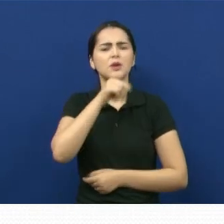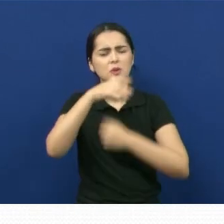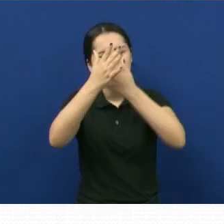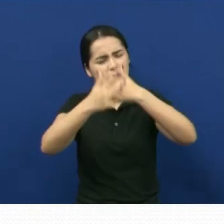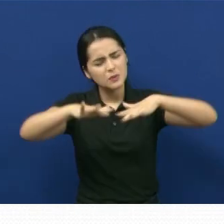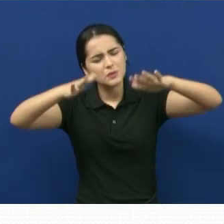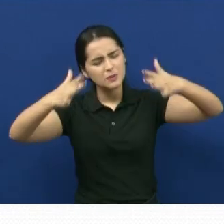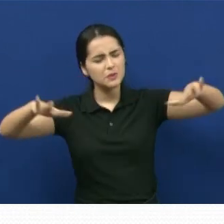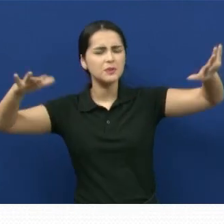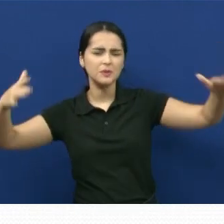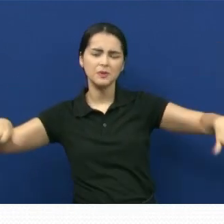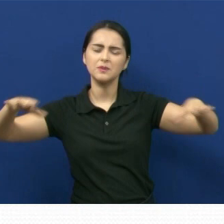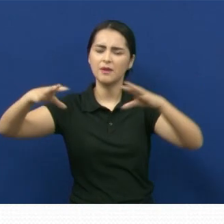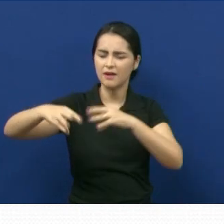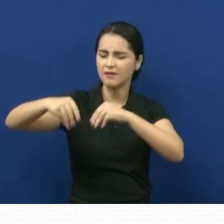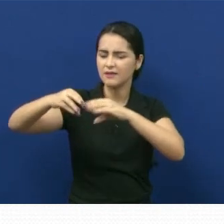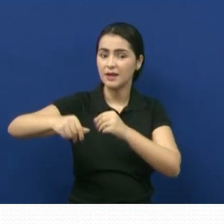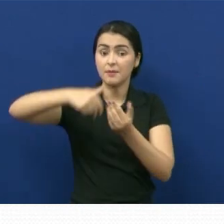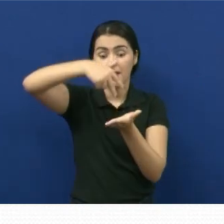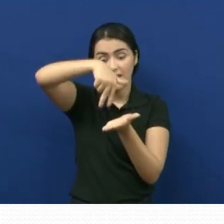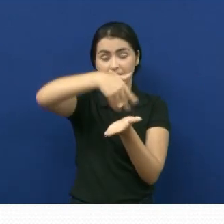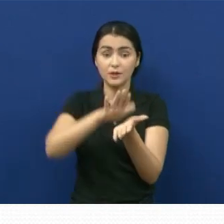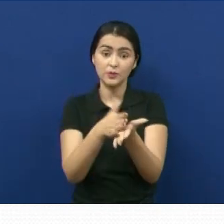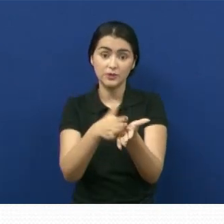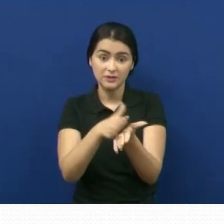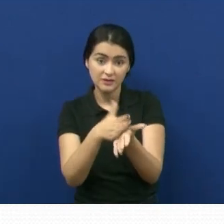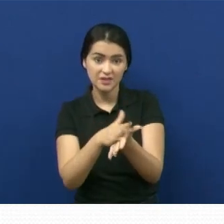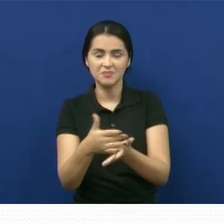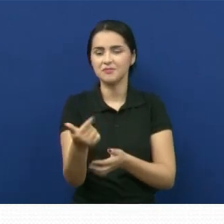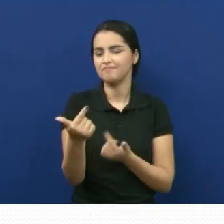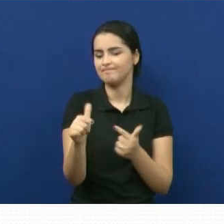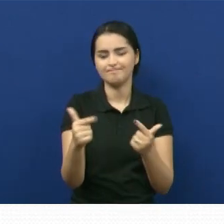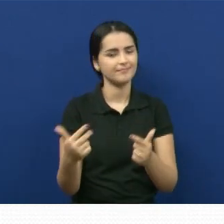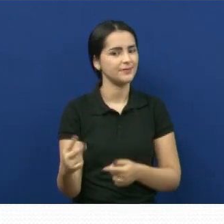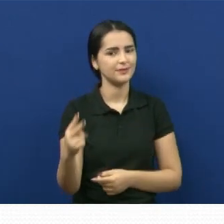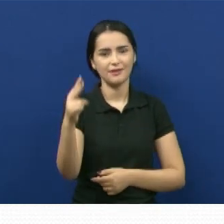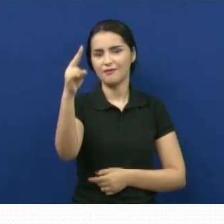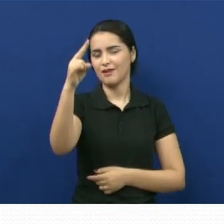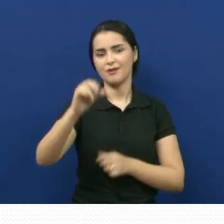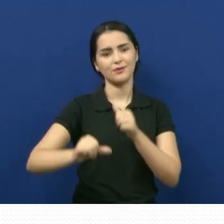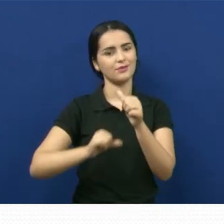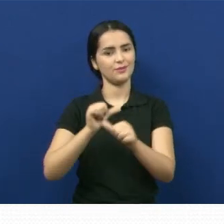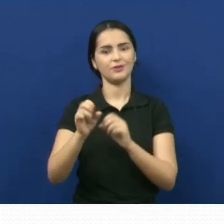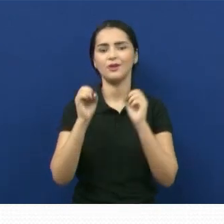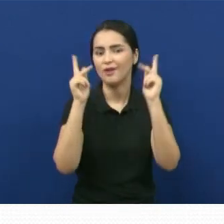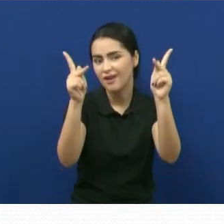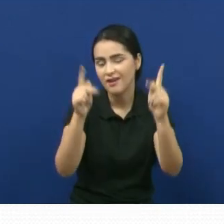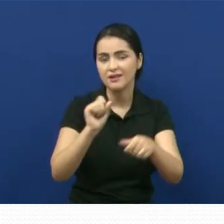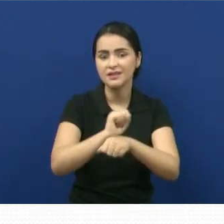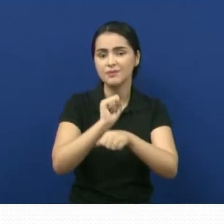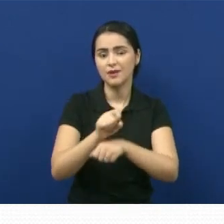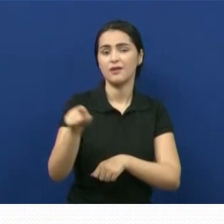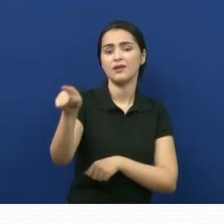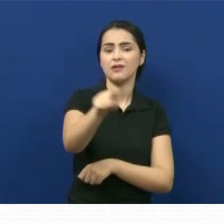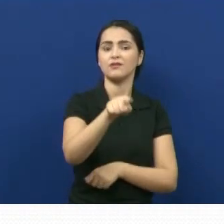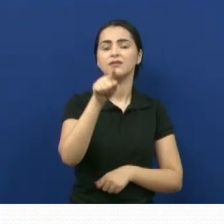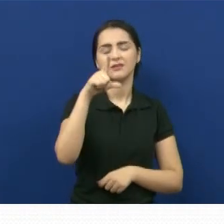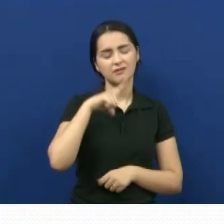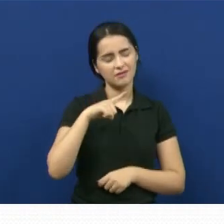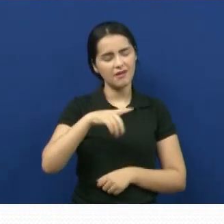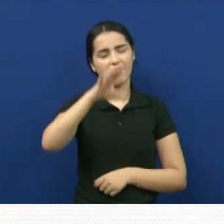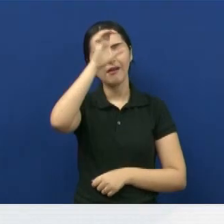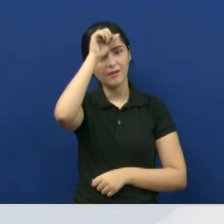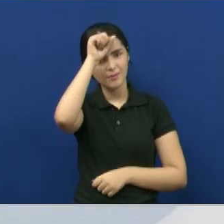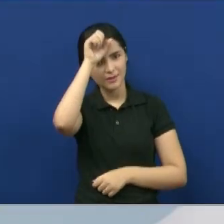sem fim, do samba. Isso não tem preço para ele, tá ok? Espero, pessoal, que vocês tenham aprendido mais um